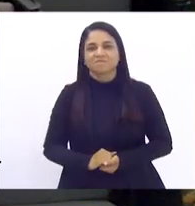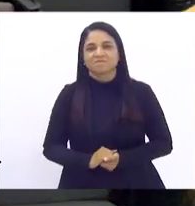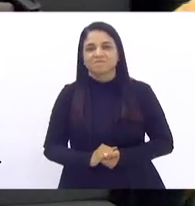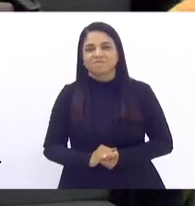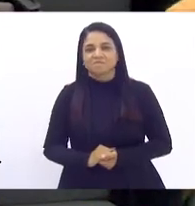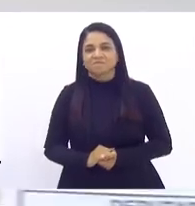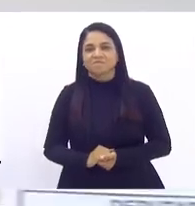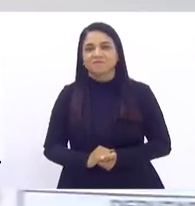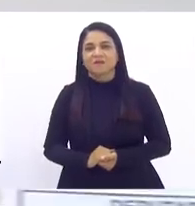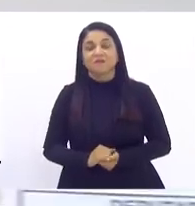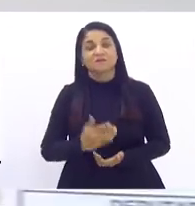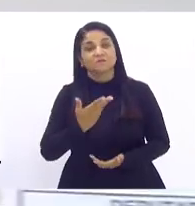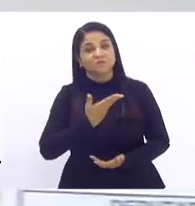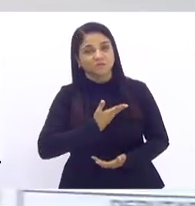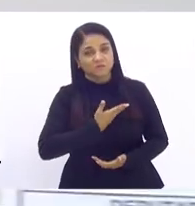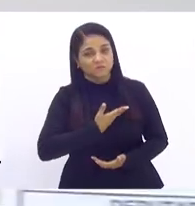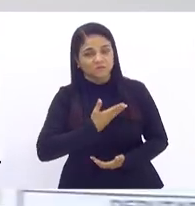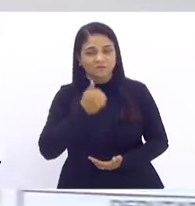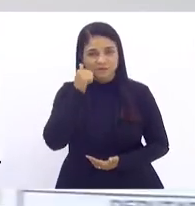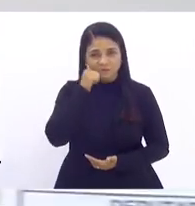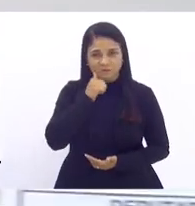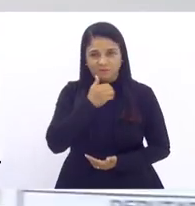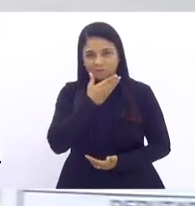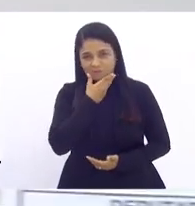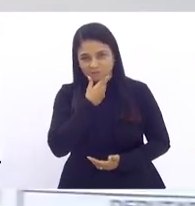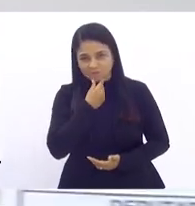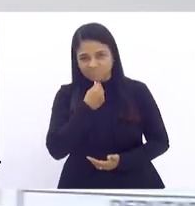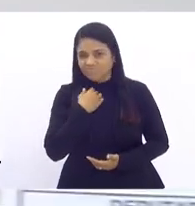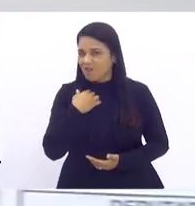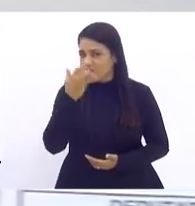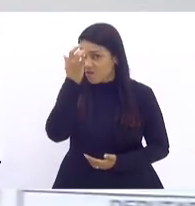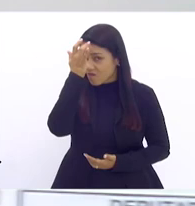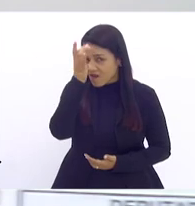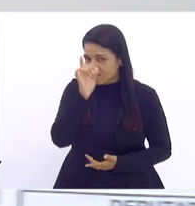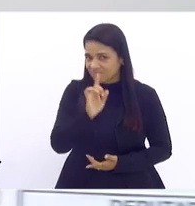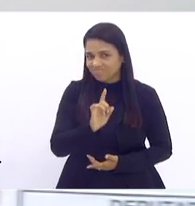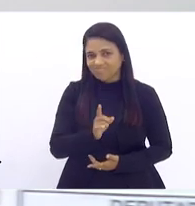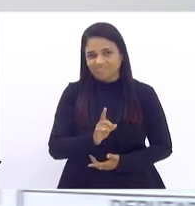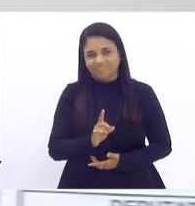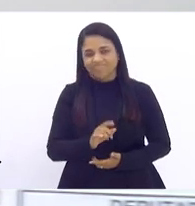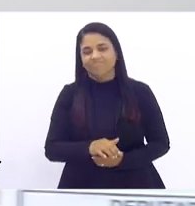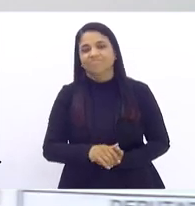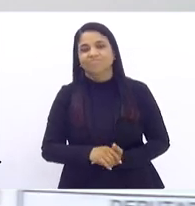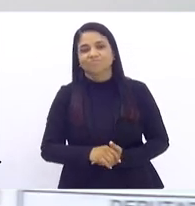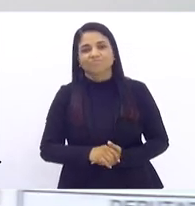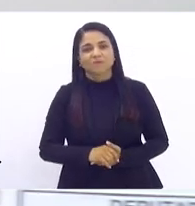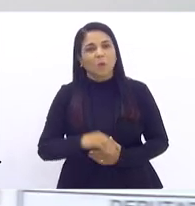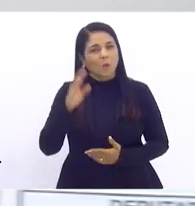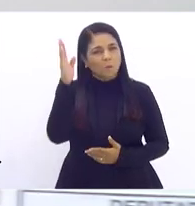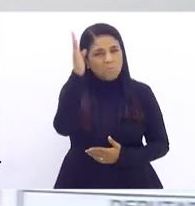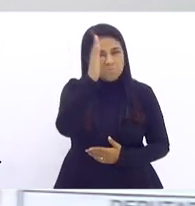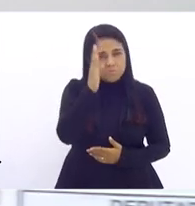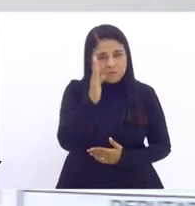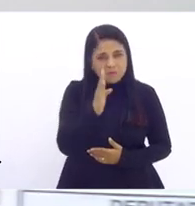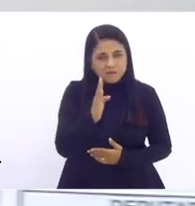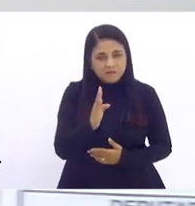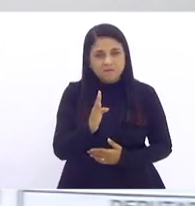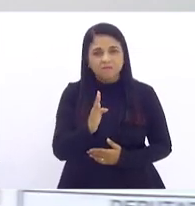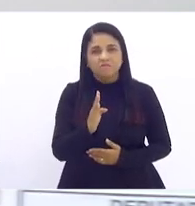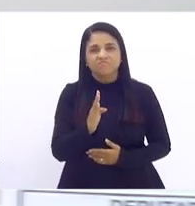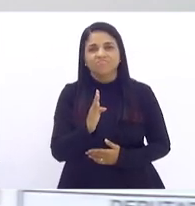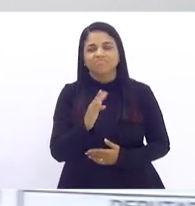meus amigos e minhas amigas a coisa não tá fácil país todos nós estamos muito